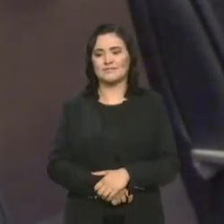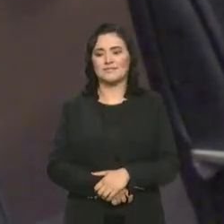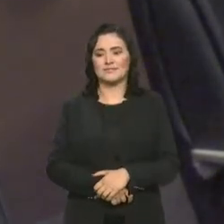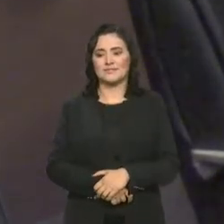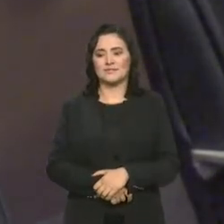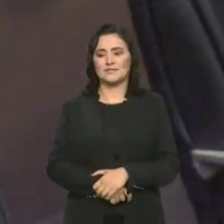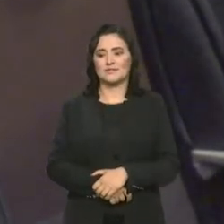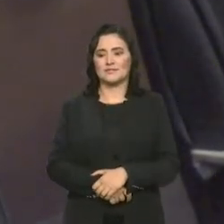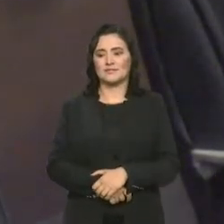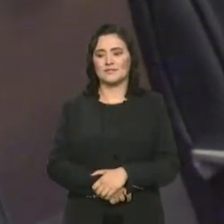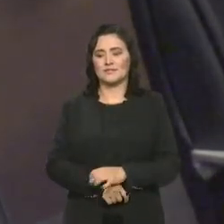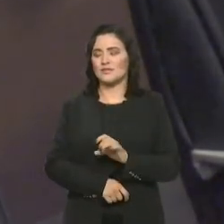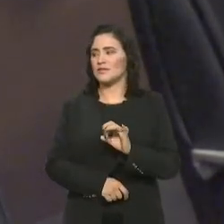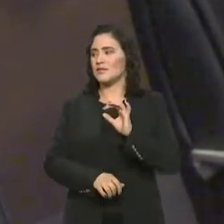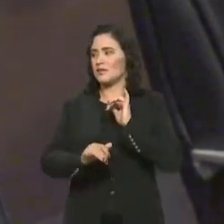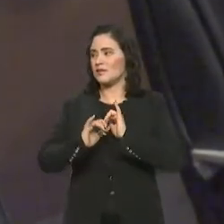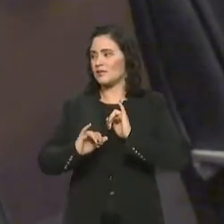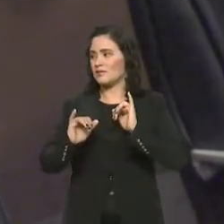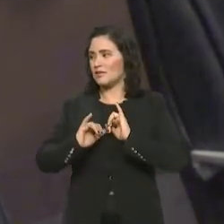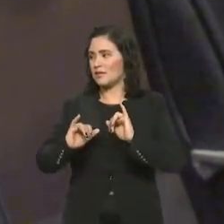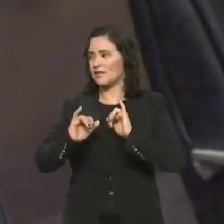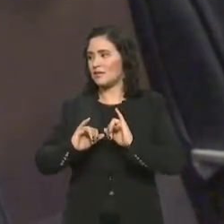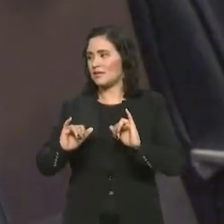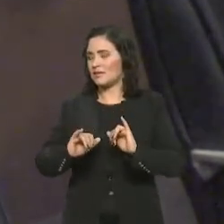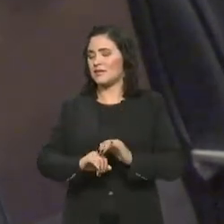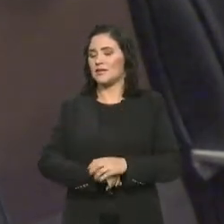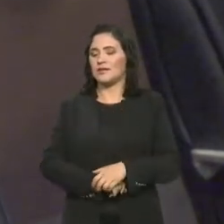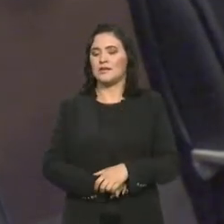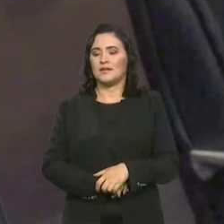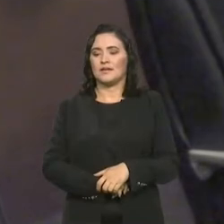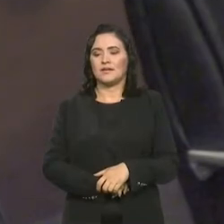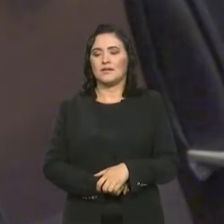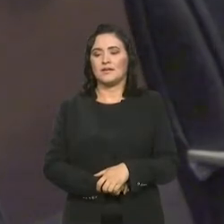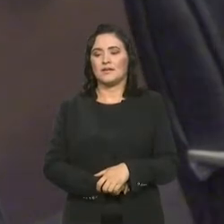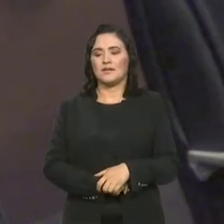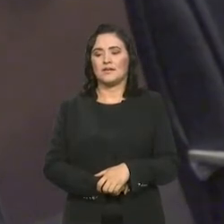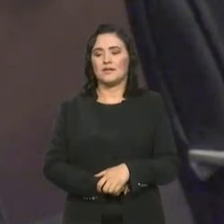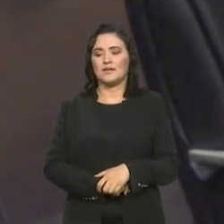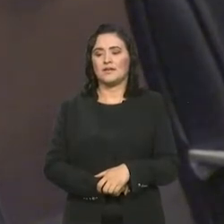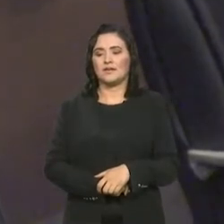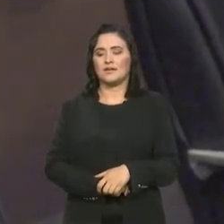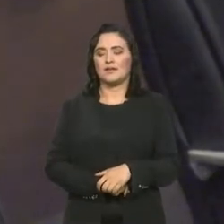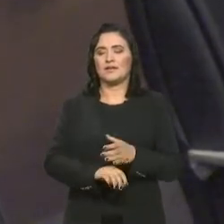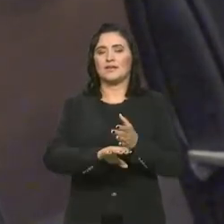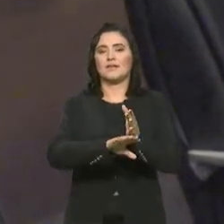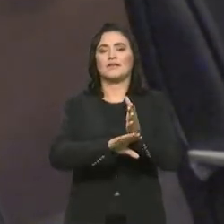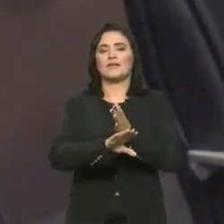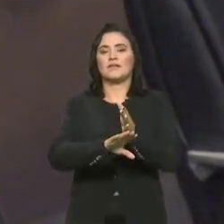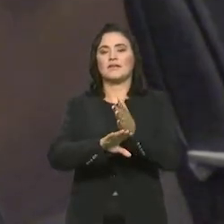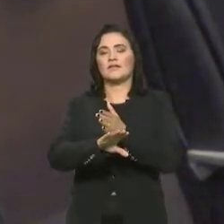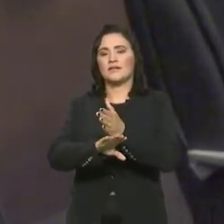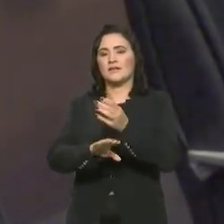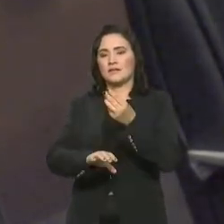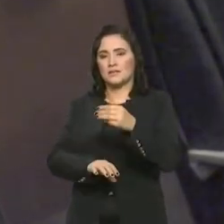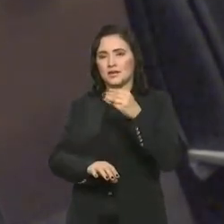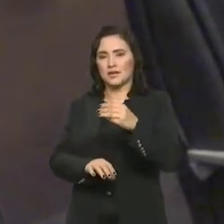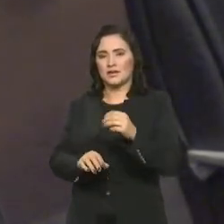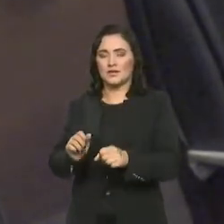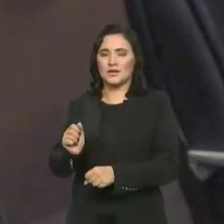Mas aquele quero que fique registrado. Excelência sabe que nós andamos todo o estado do Maranhão percorrendo, mas de carro, né?